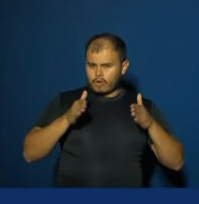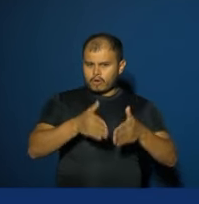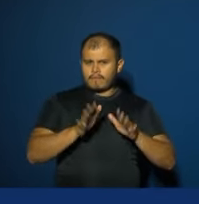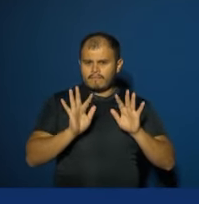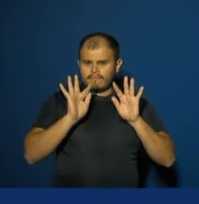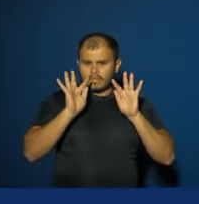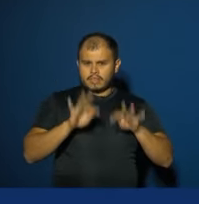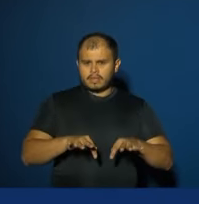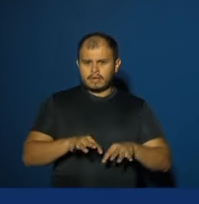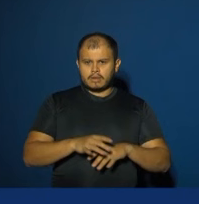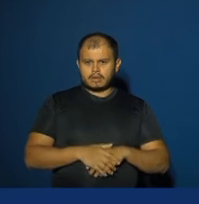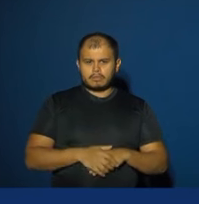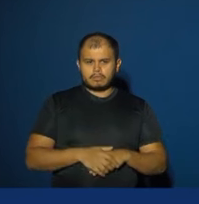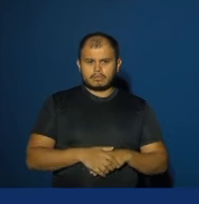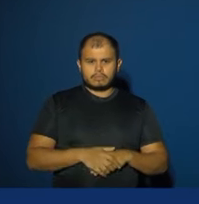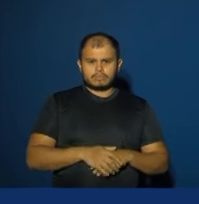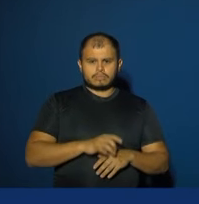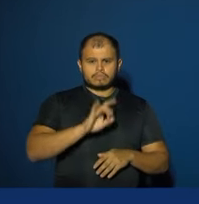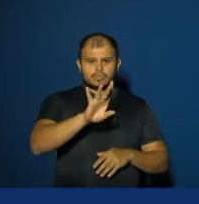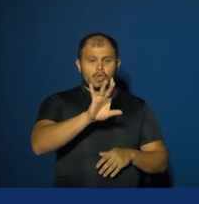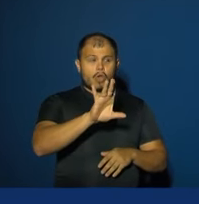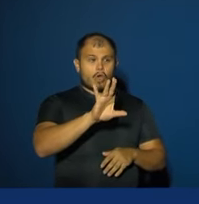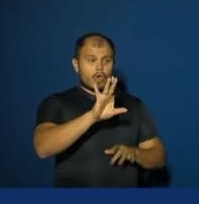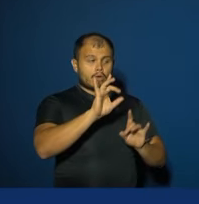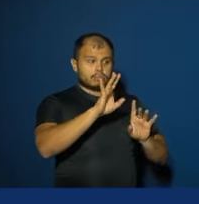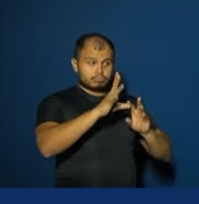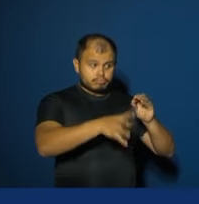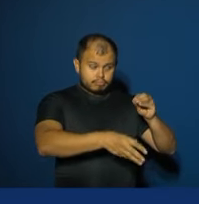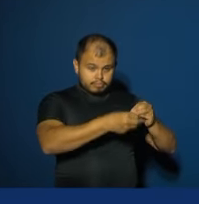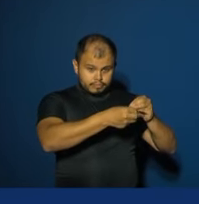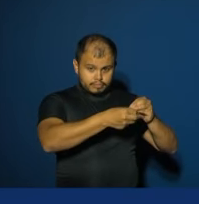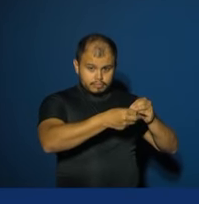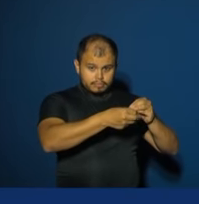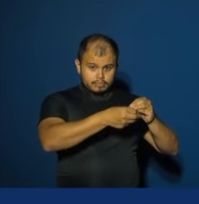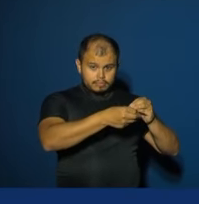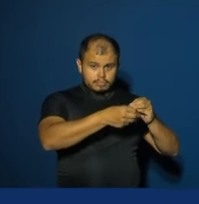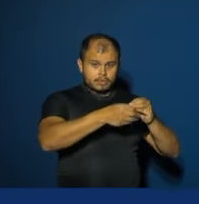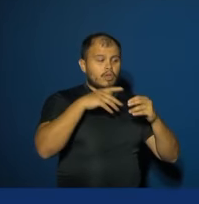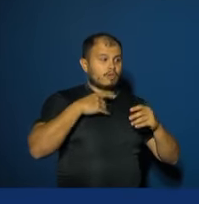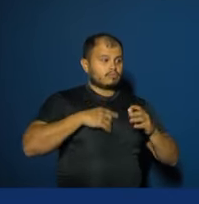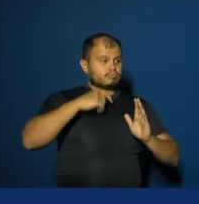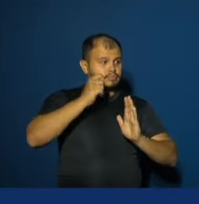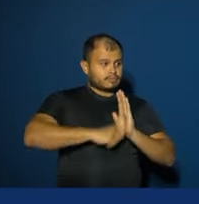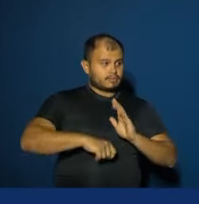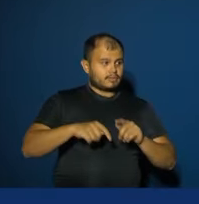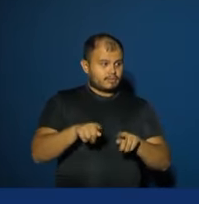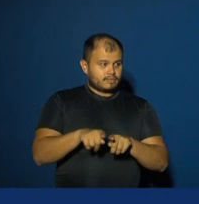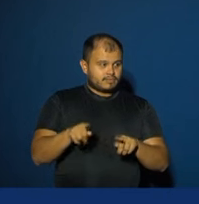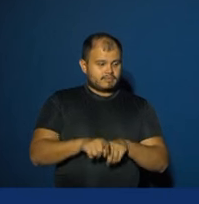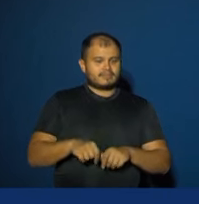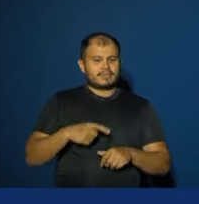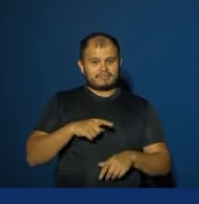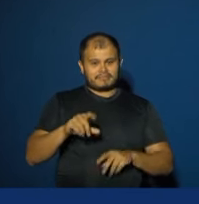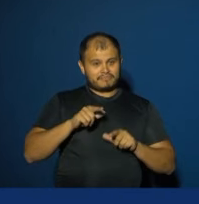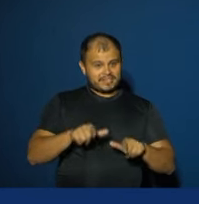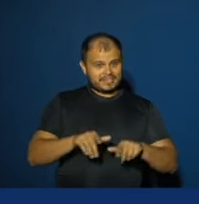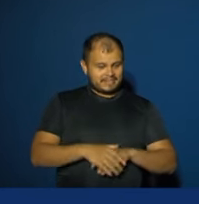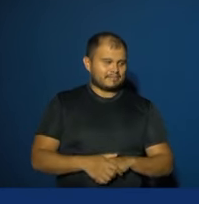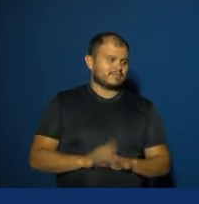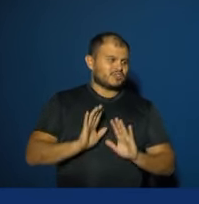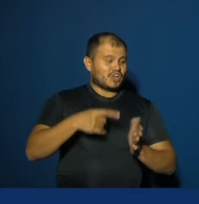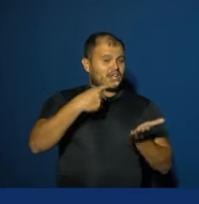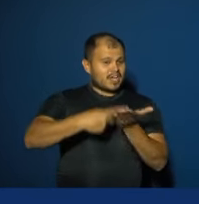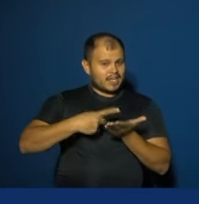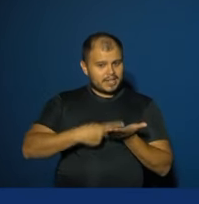conversa você vai deixar eu passar uma fita acho que depois a gente consegue passar só vi aqui contrato de eu passar uma fita brincadeira mas tava combinado tava